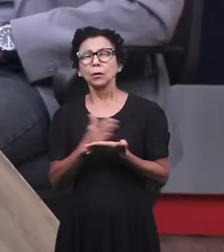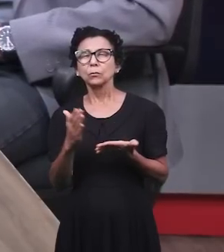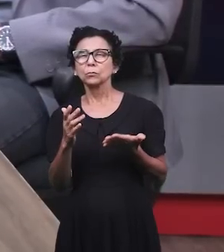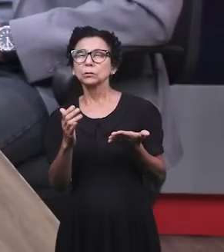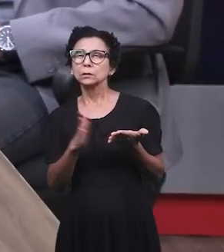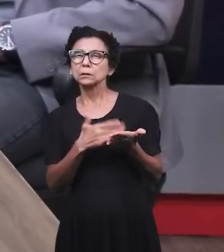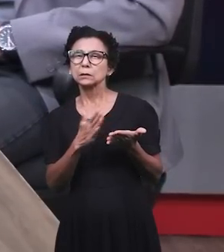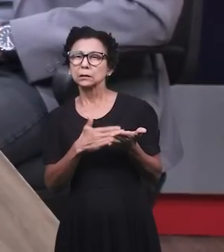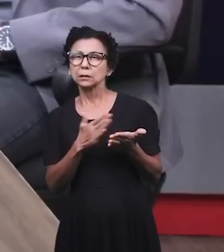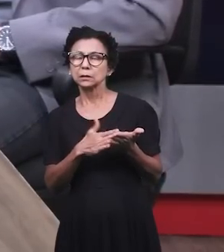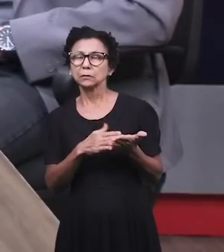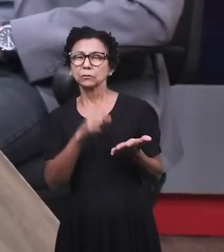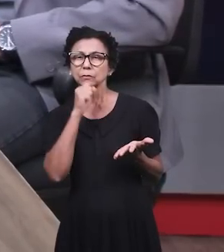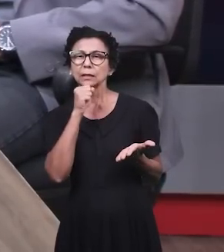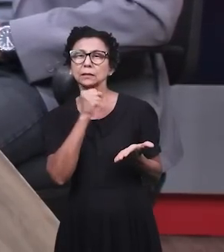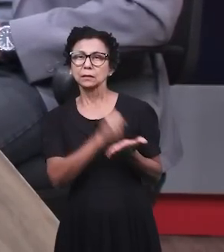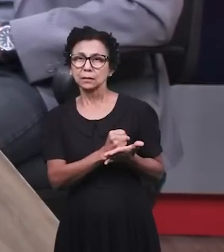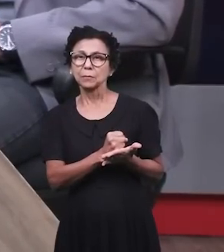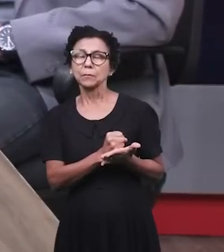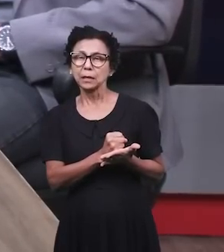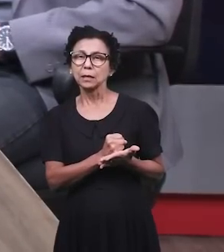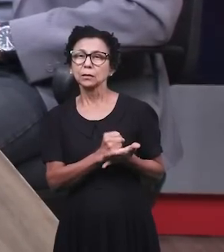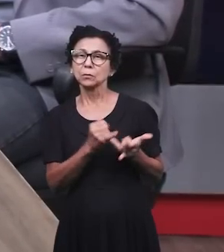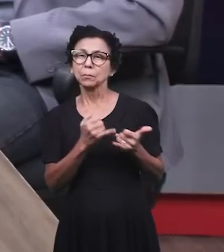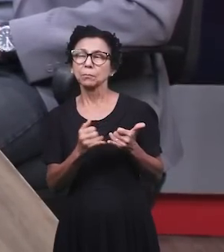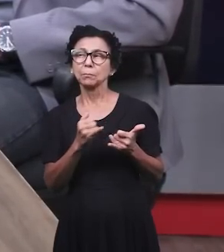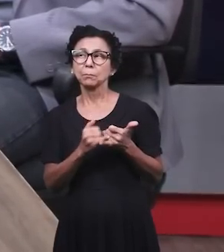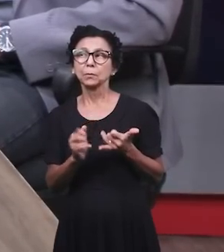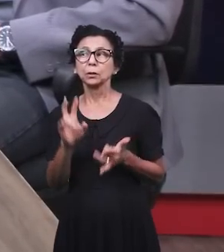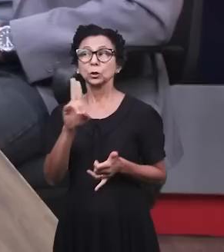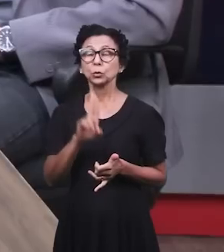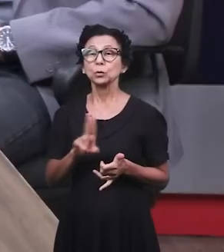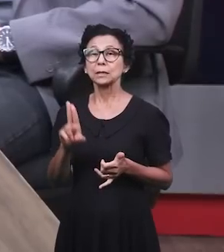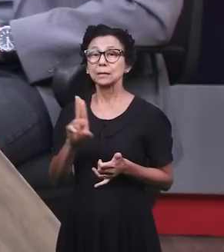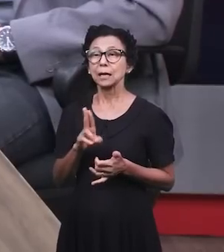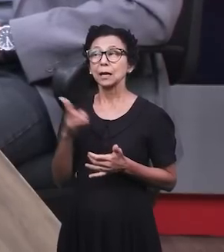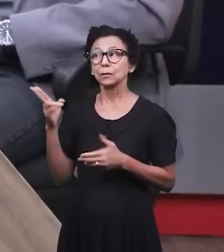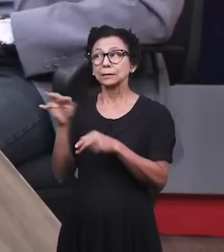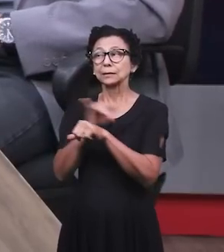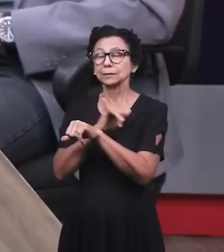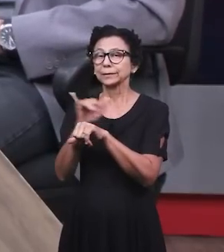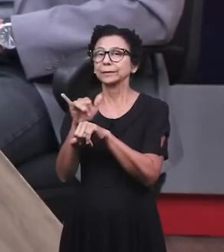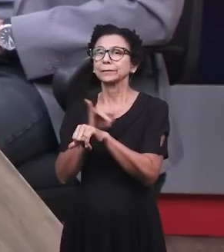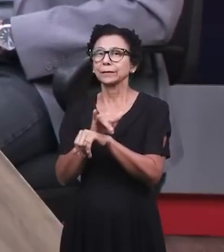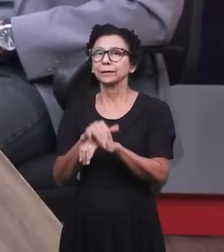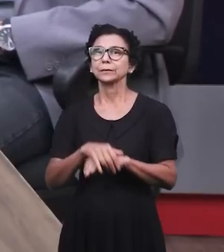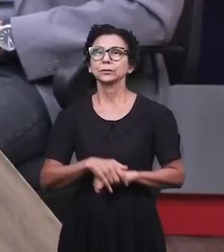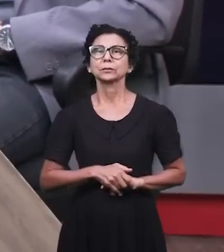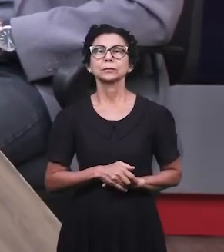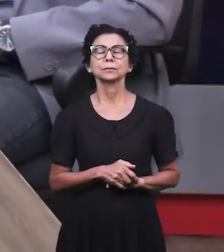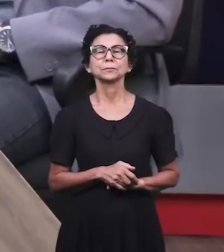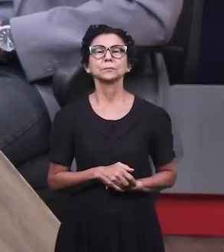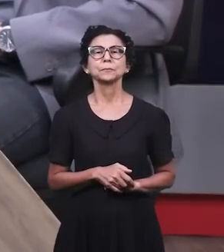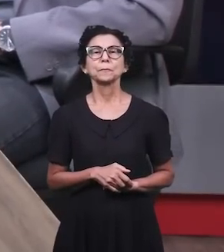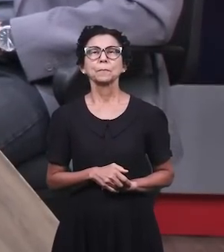utilizando essa criptografia, que é uma cifra de substituição, também a gente chama,